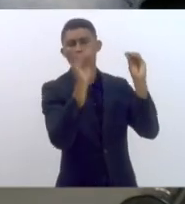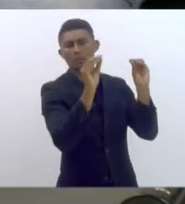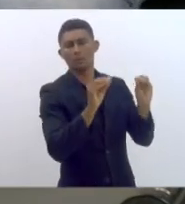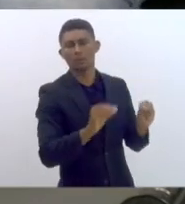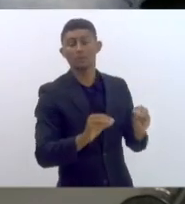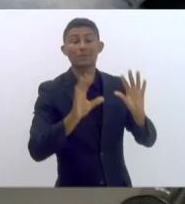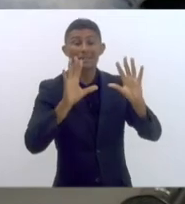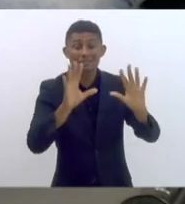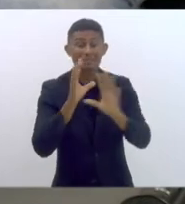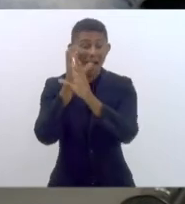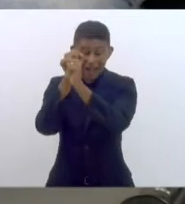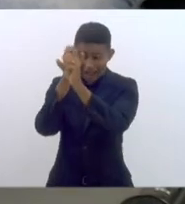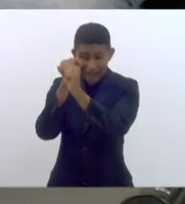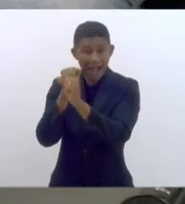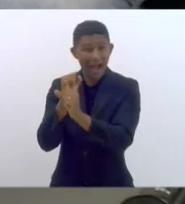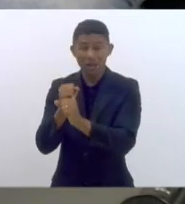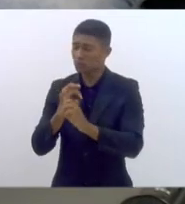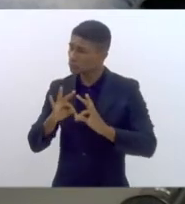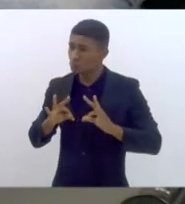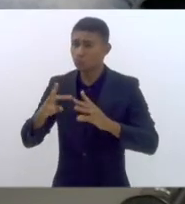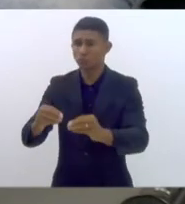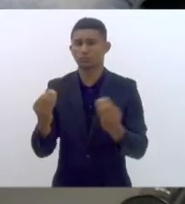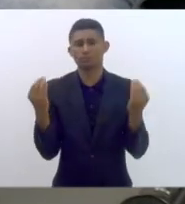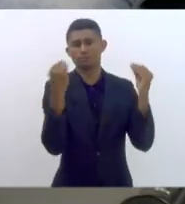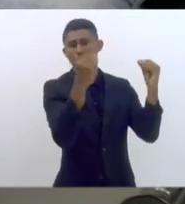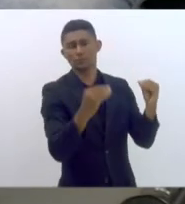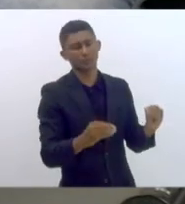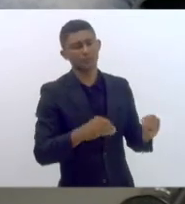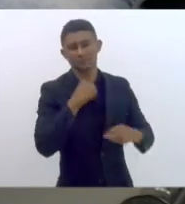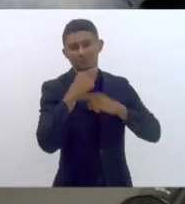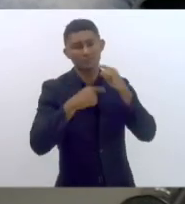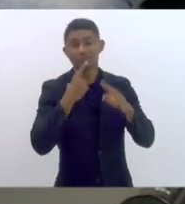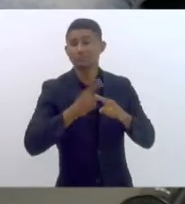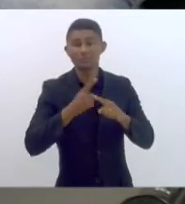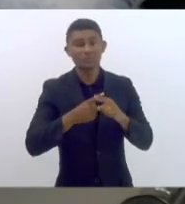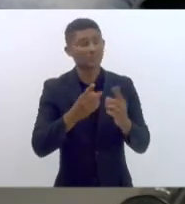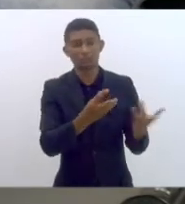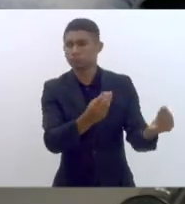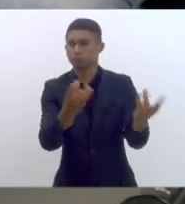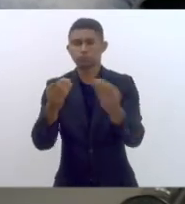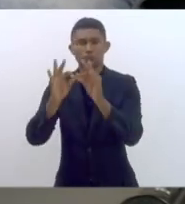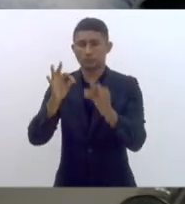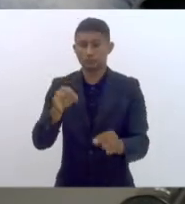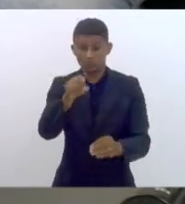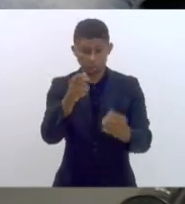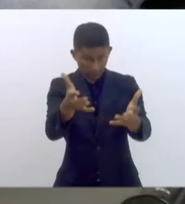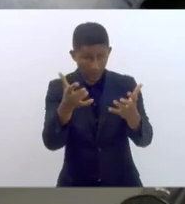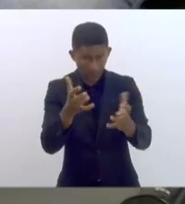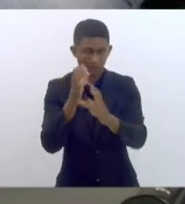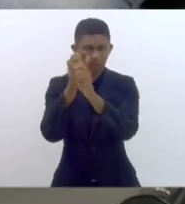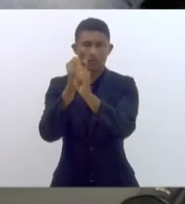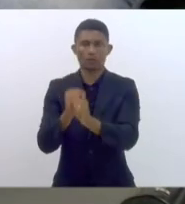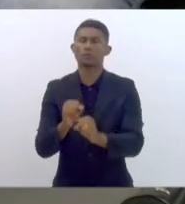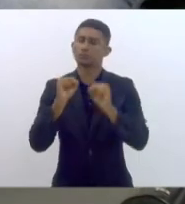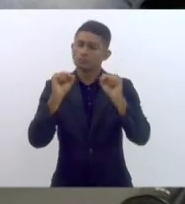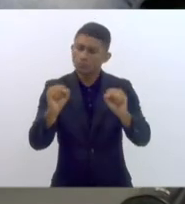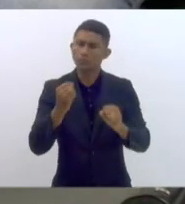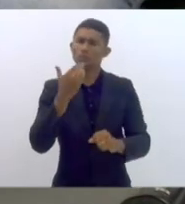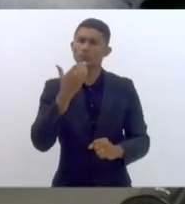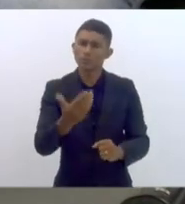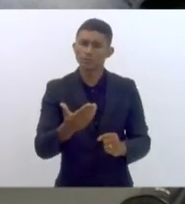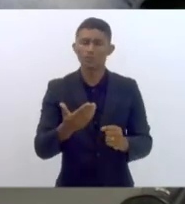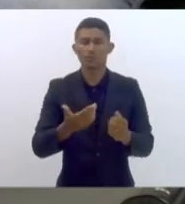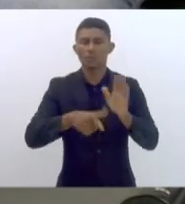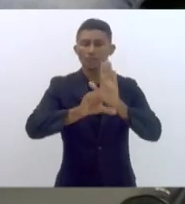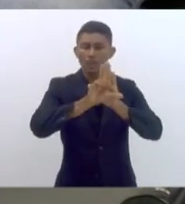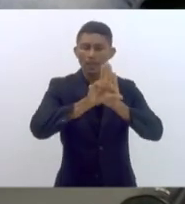colocar todos os cálculos seria muita, muita coisa. Então, assim, você querendo os cálculos, é só solicitar via Lei de Acesso à Informação